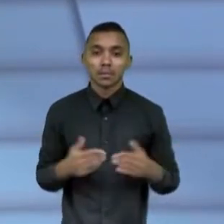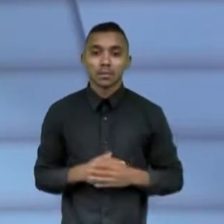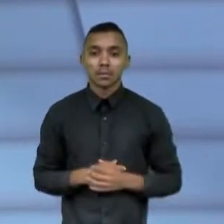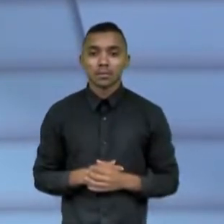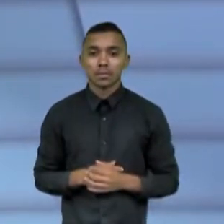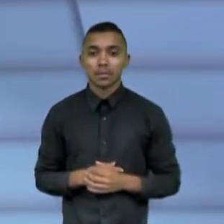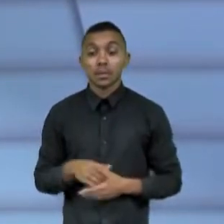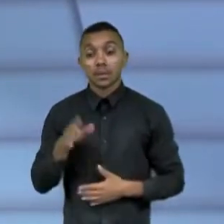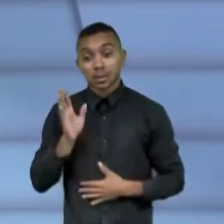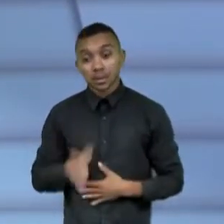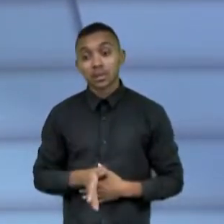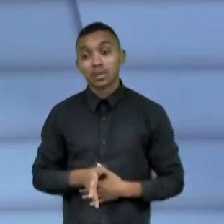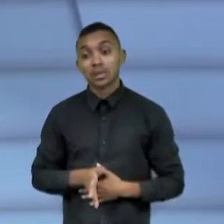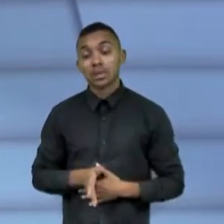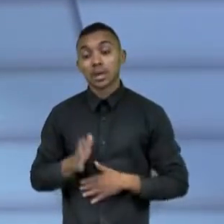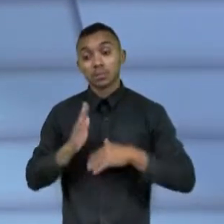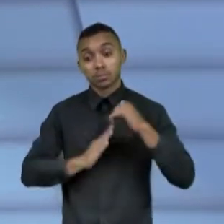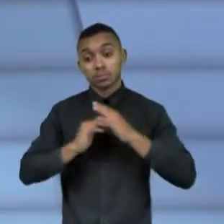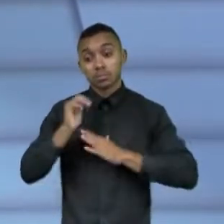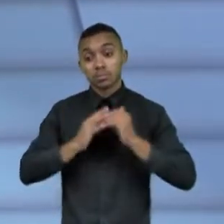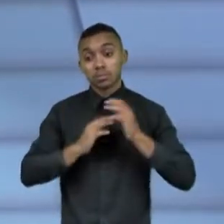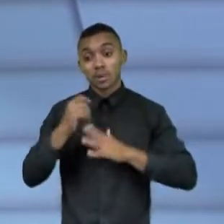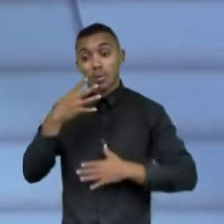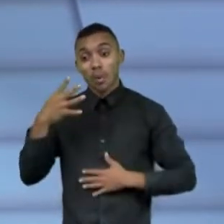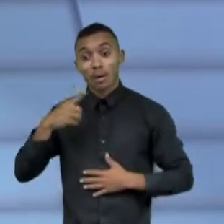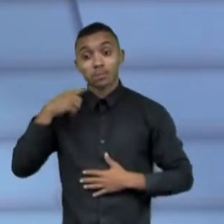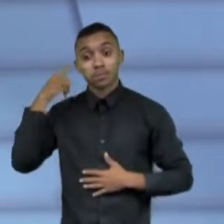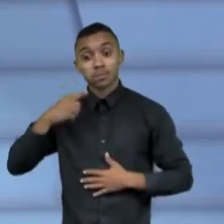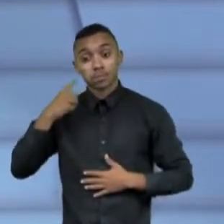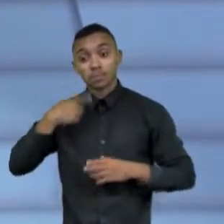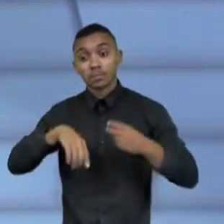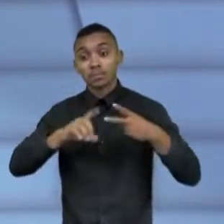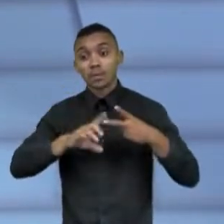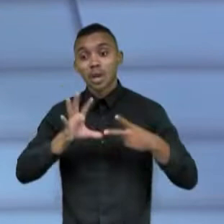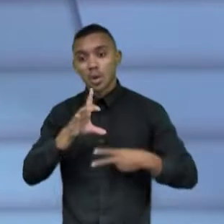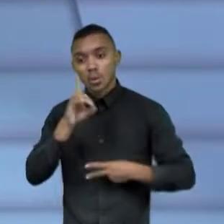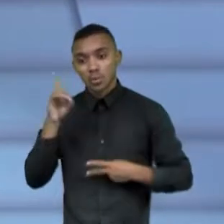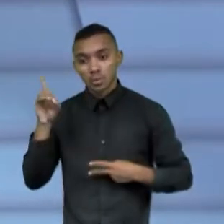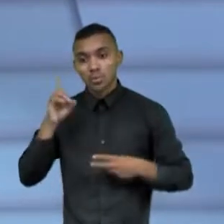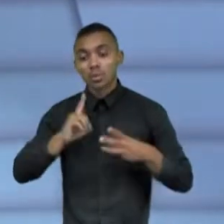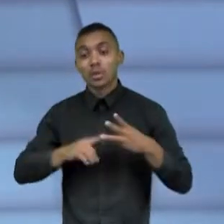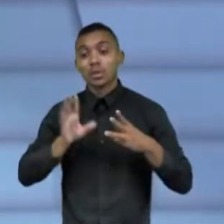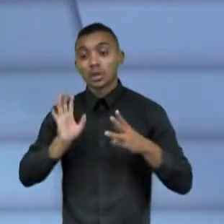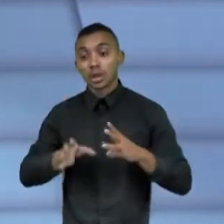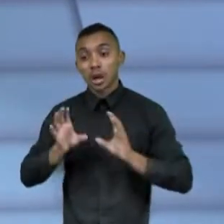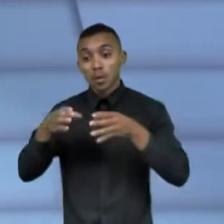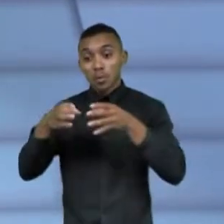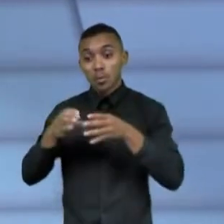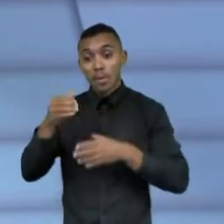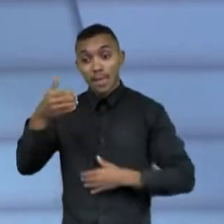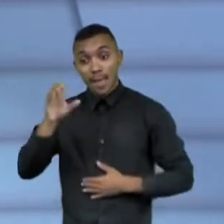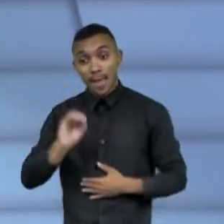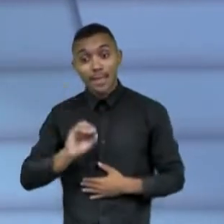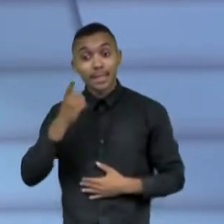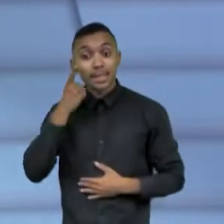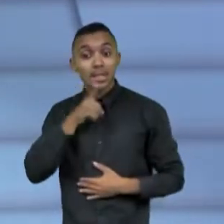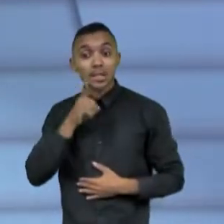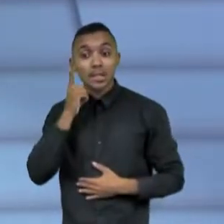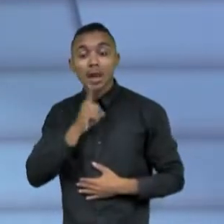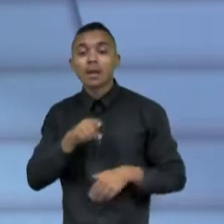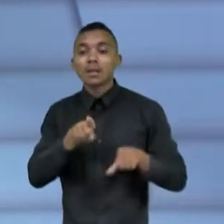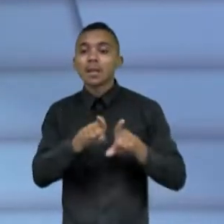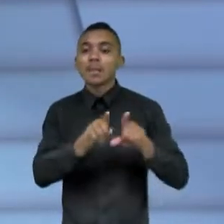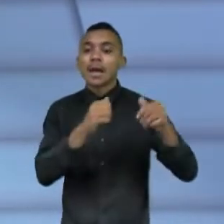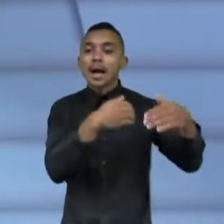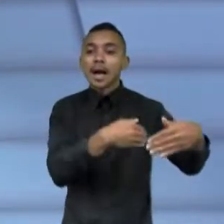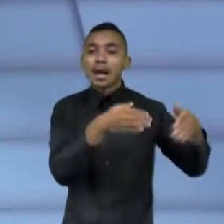4 advogados e advogadas e um coordenador. Estamos com a equipe também de 10 estagiários. A nossa sala também